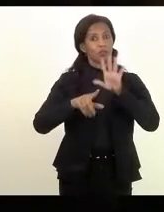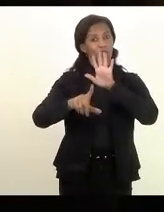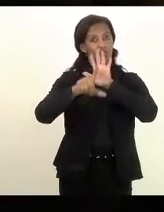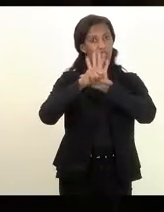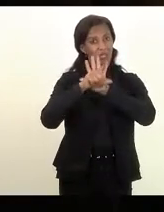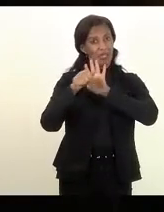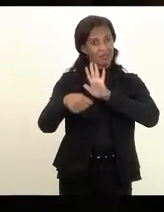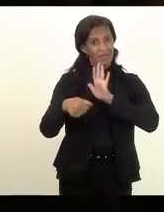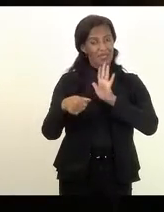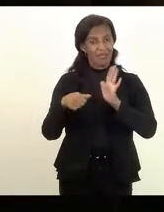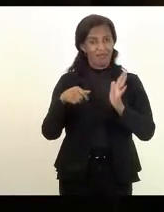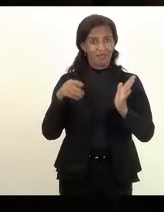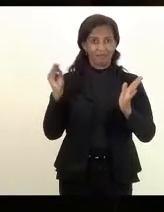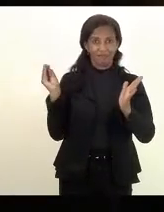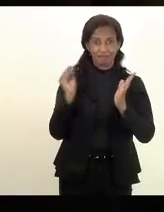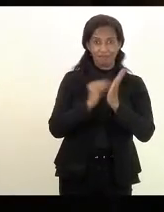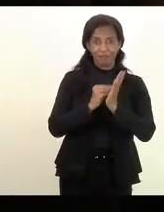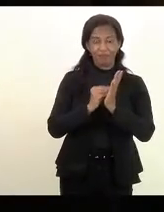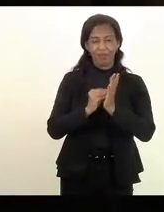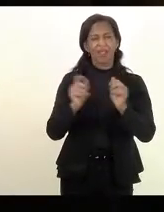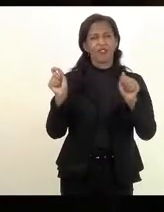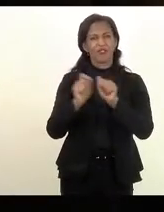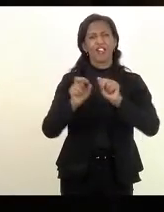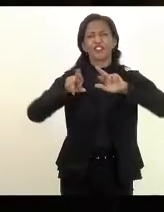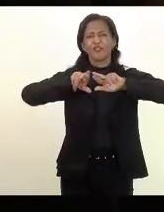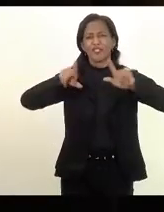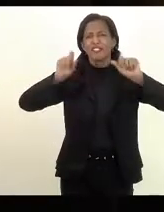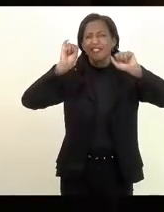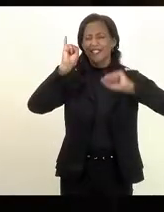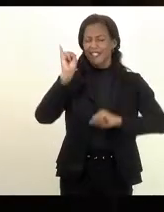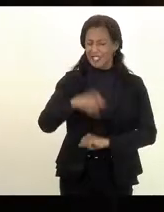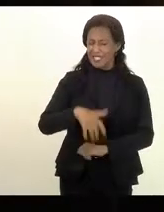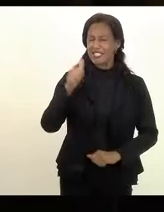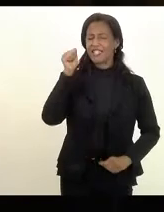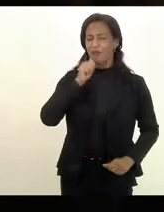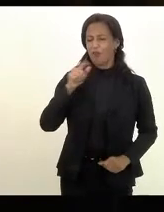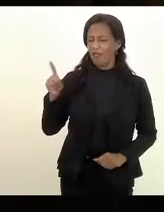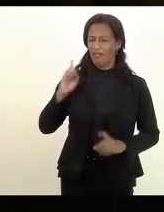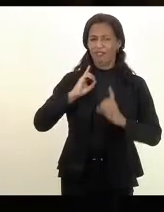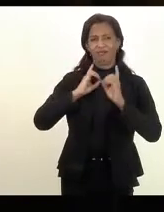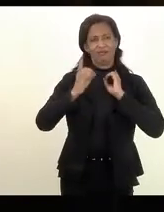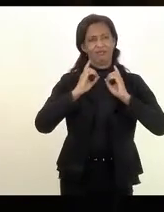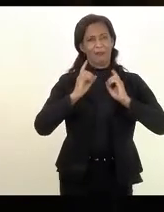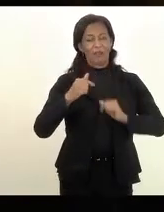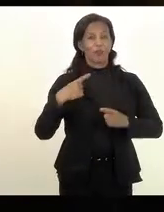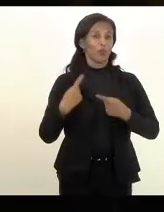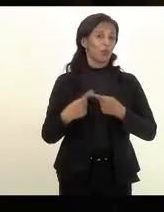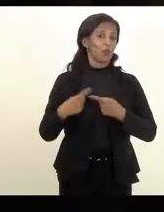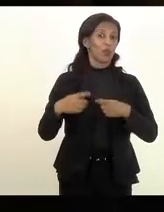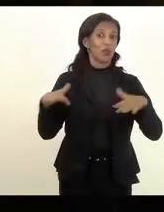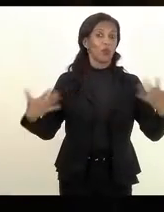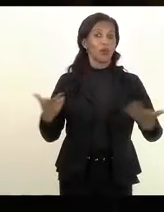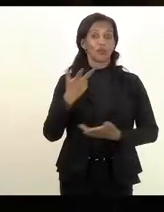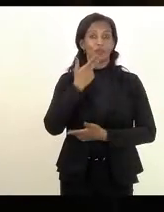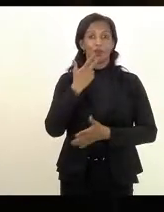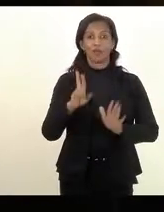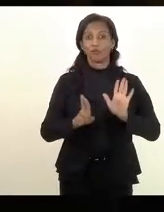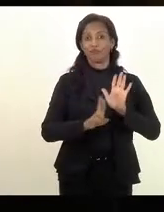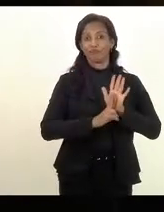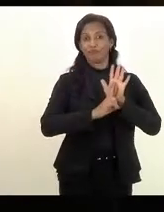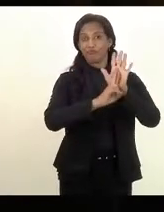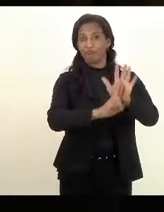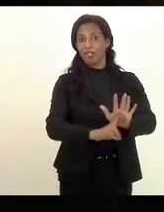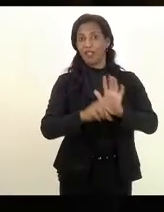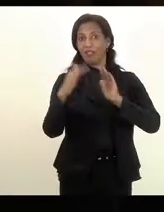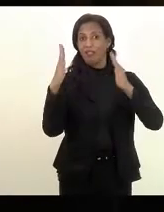faz diferença ser sim mulher trazendo esse debate faz diferença porque quando falamos inclusive de representatividade